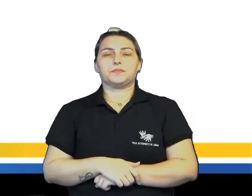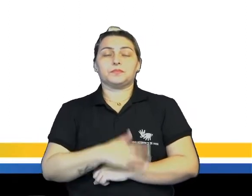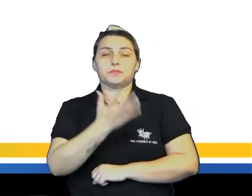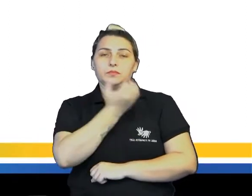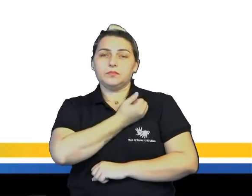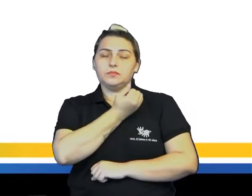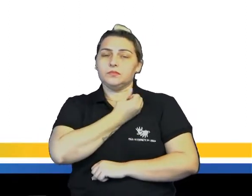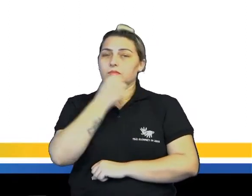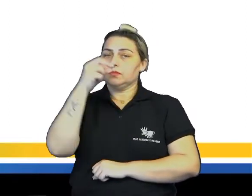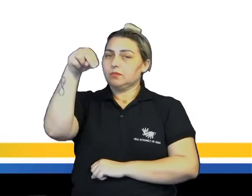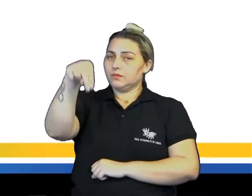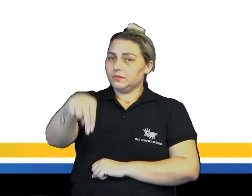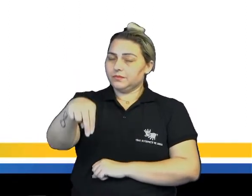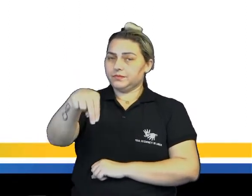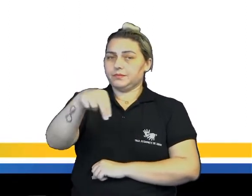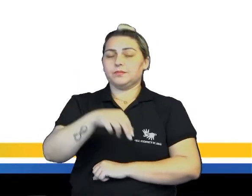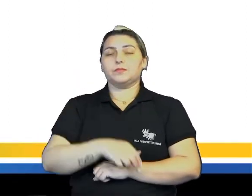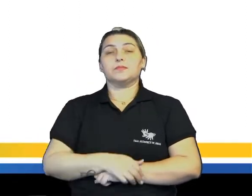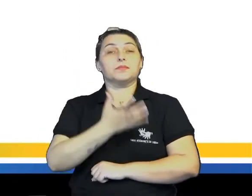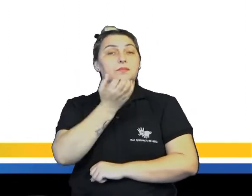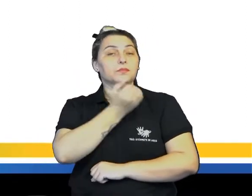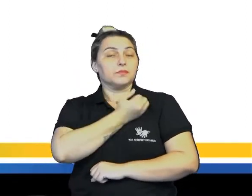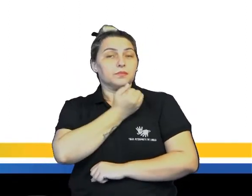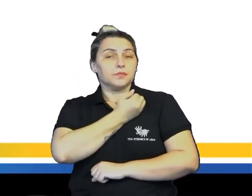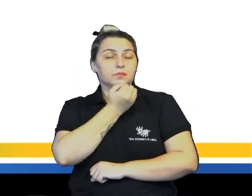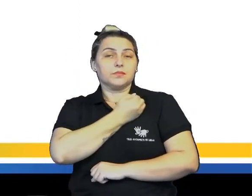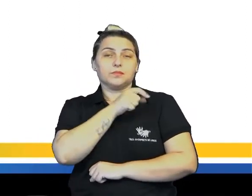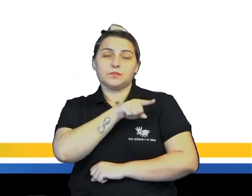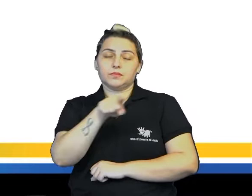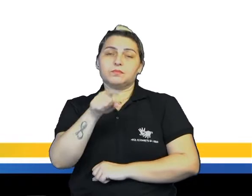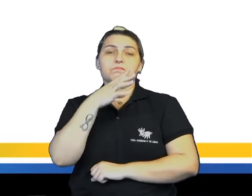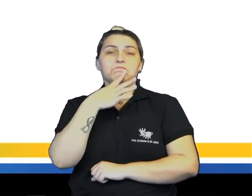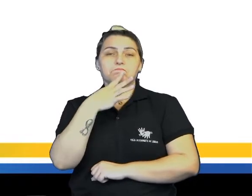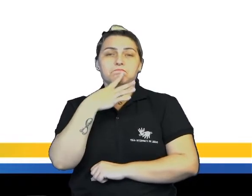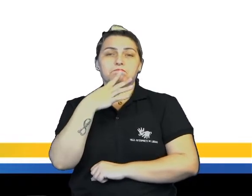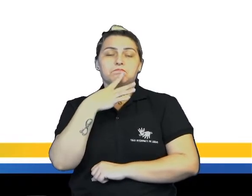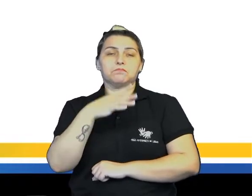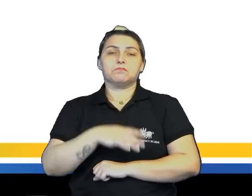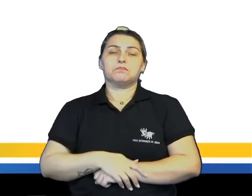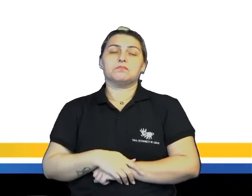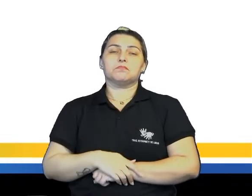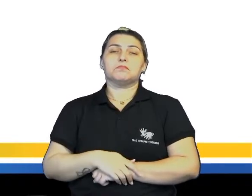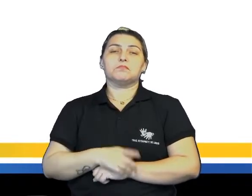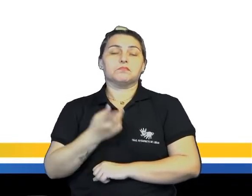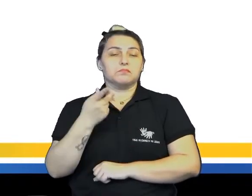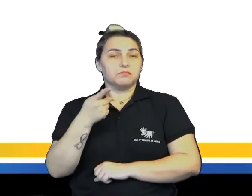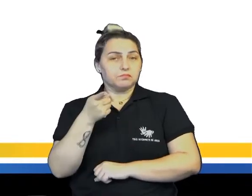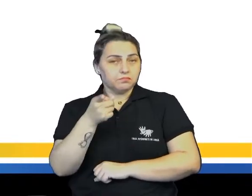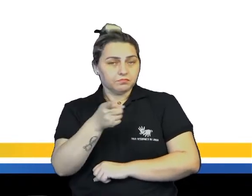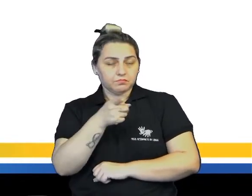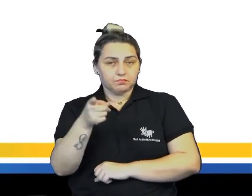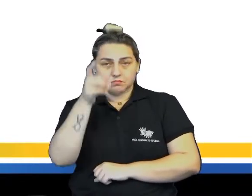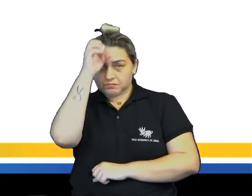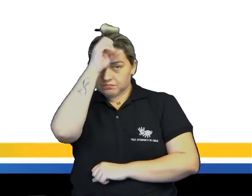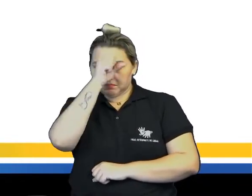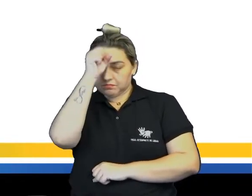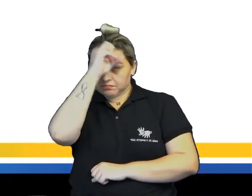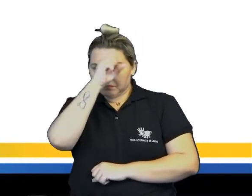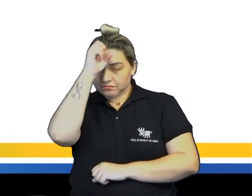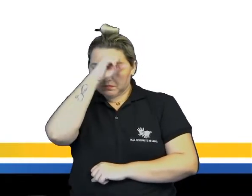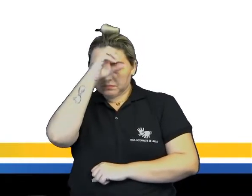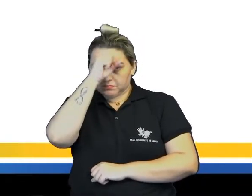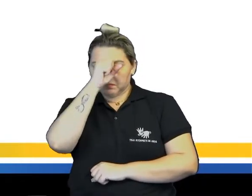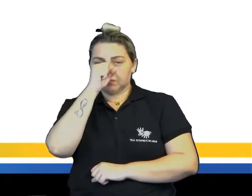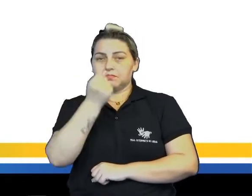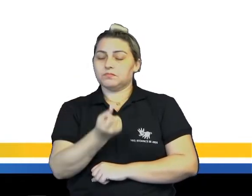Os números naturais, eles são números que você conhece desde quando você aprende